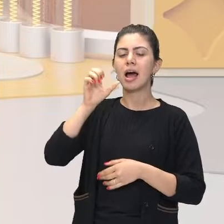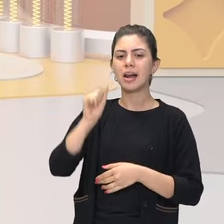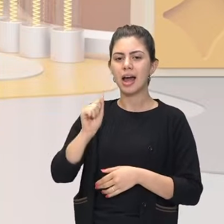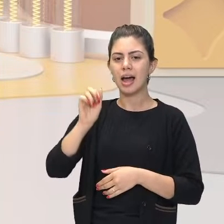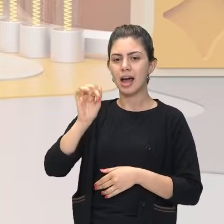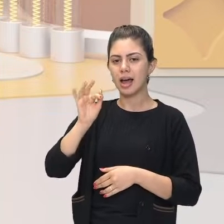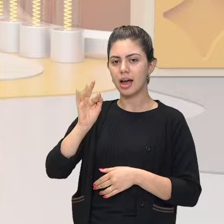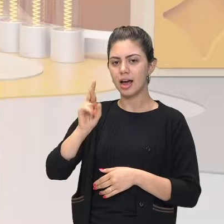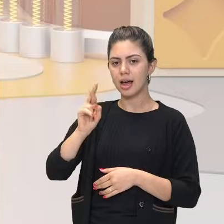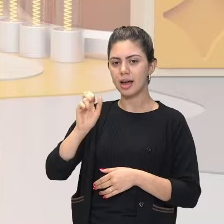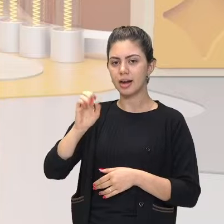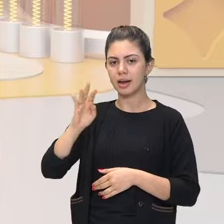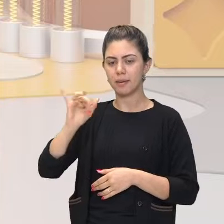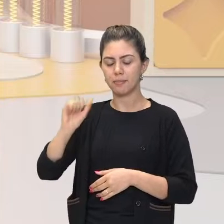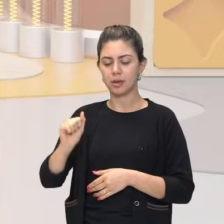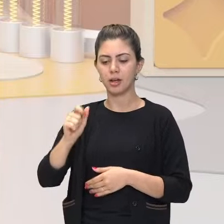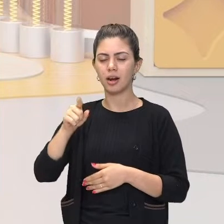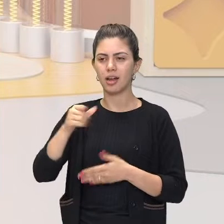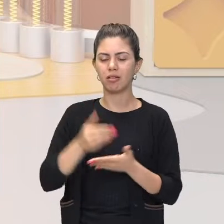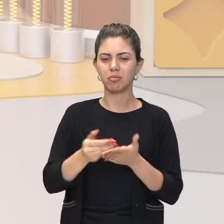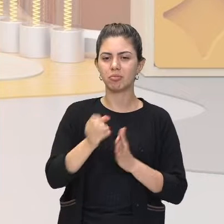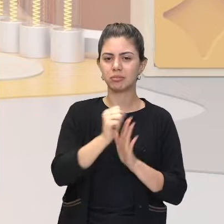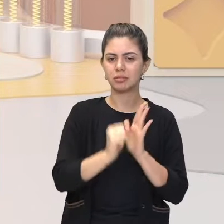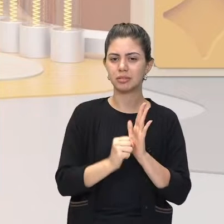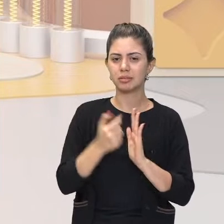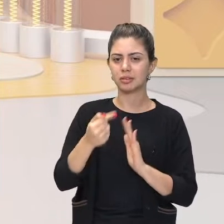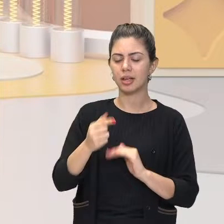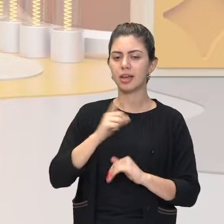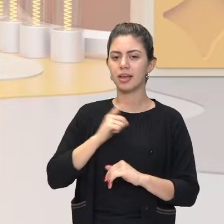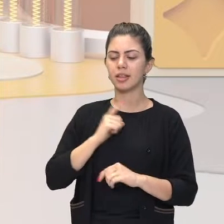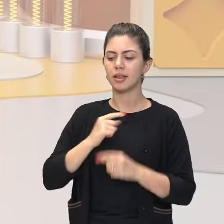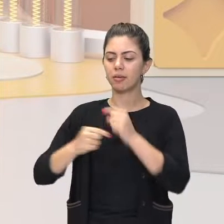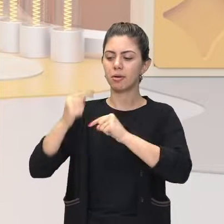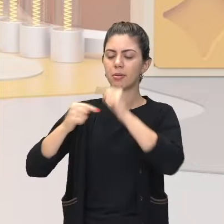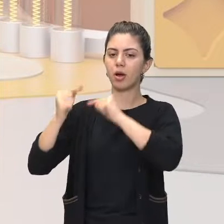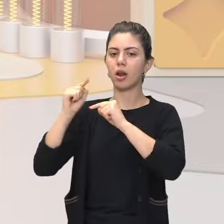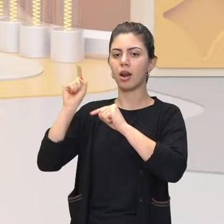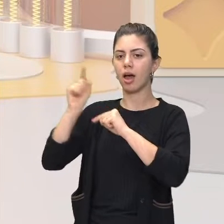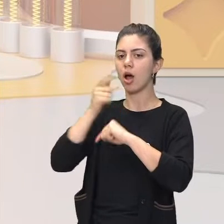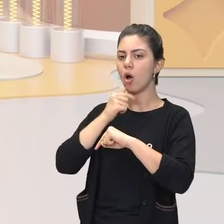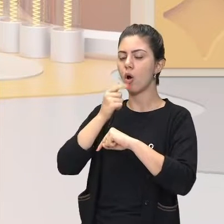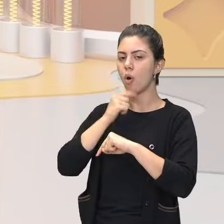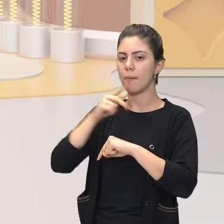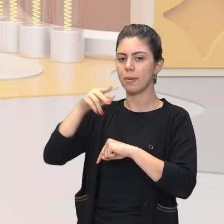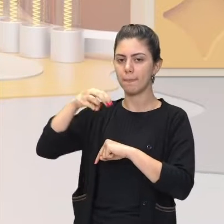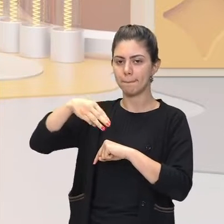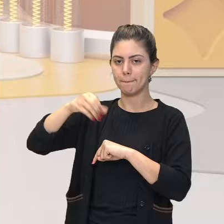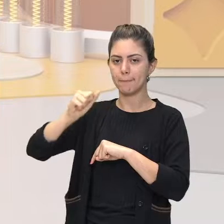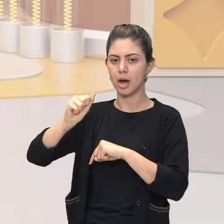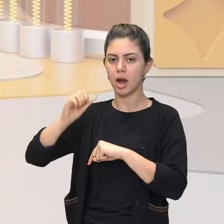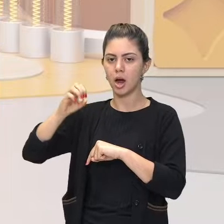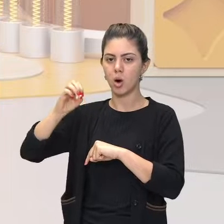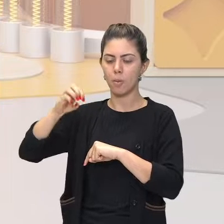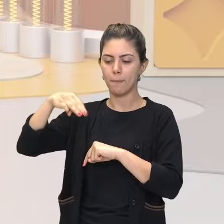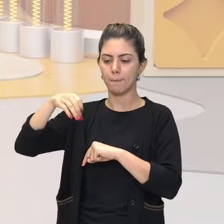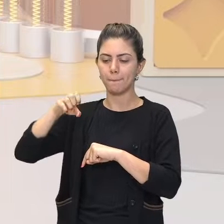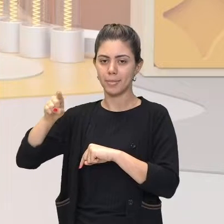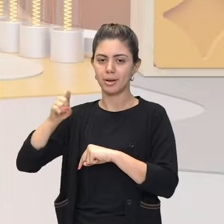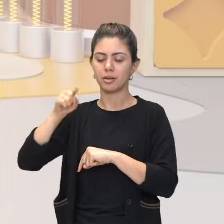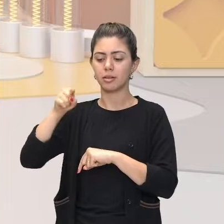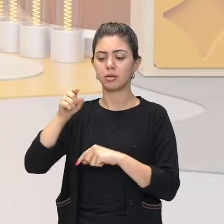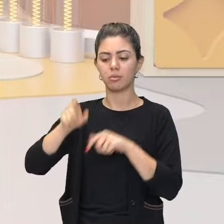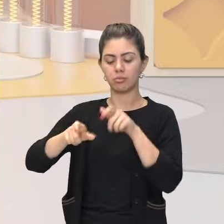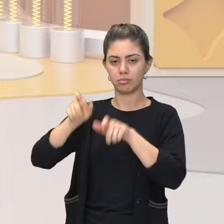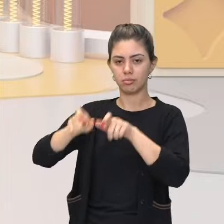século VII, seguindo os fundamentos do profeta Maomé. Então, esses povos, os islâmicos, como